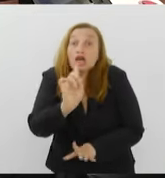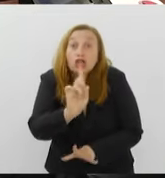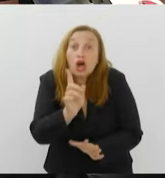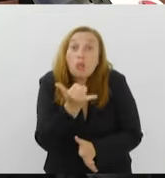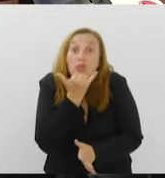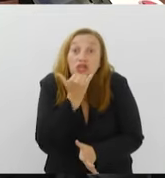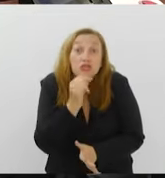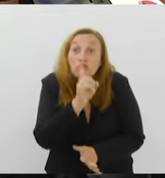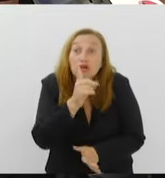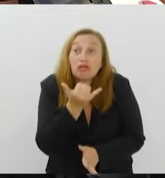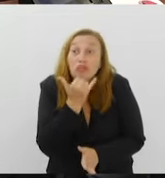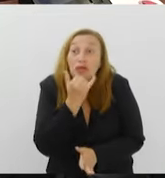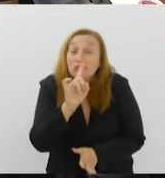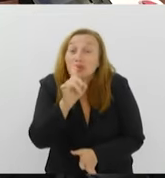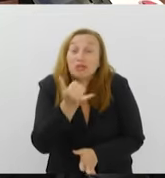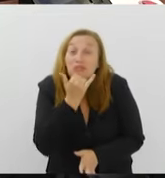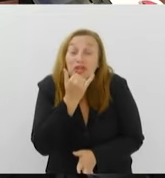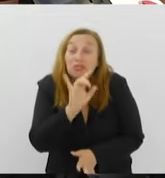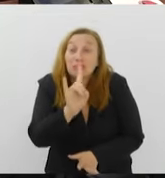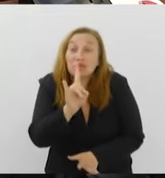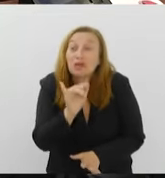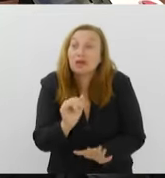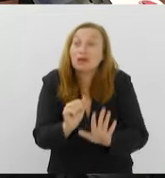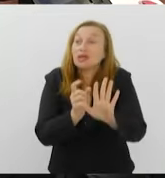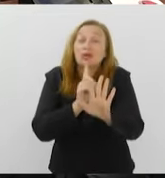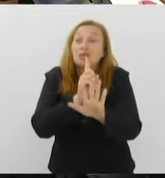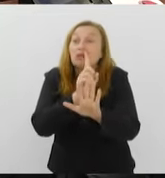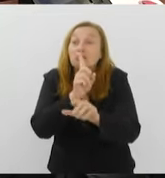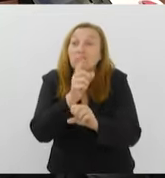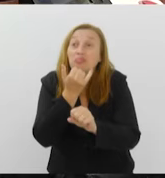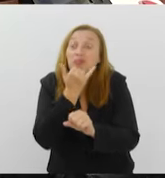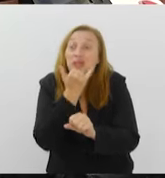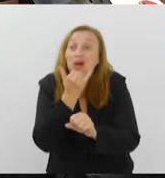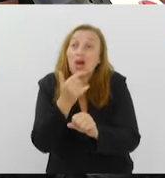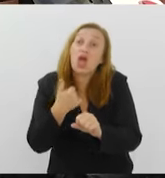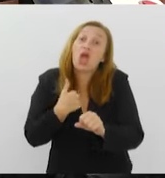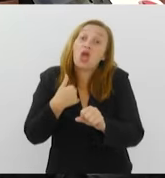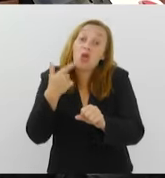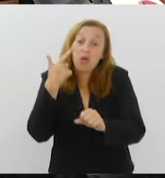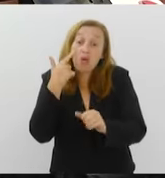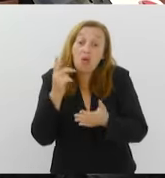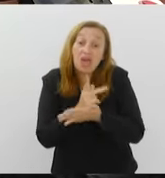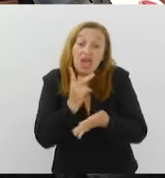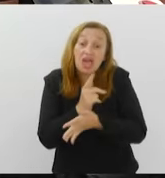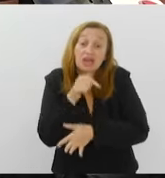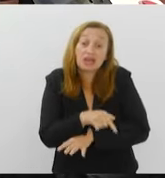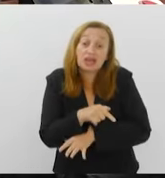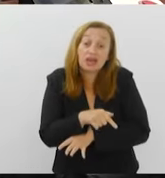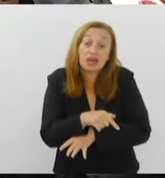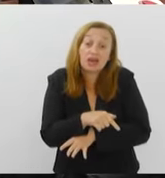perdão. Perdão. Não, perdão. Eu pulei aqui. Então tá.